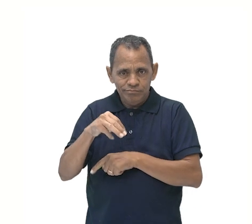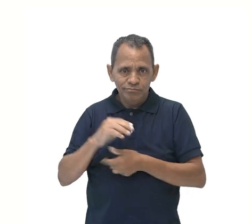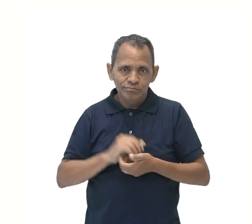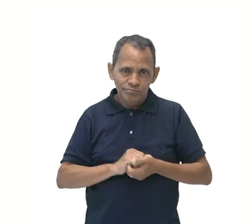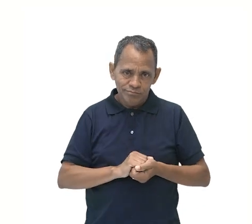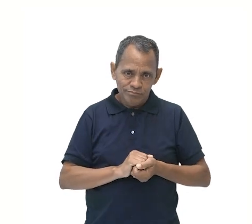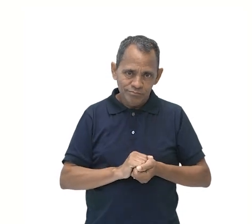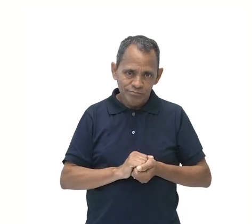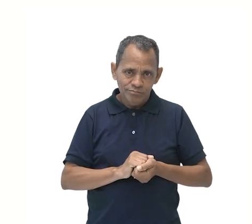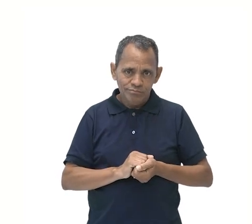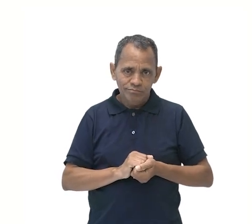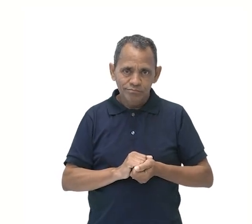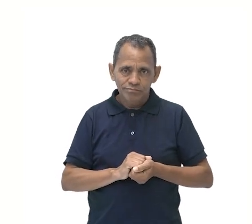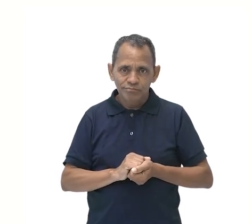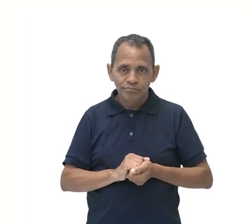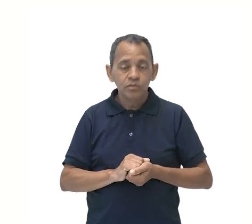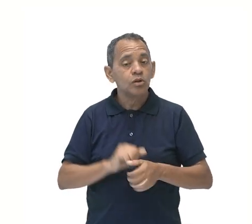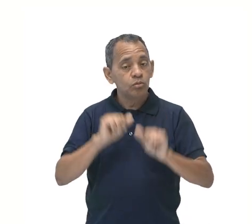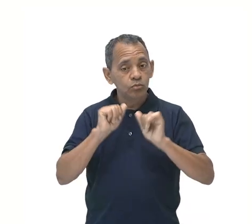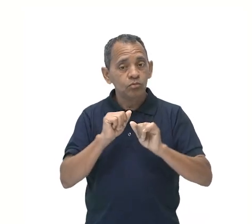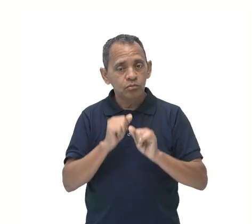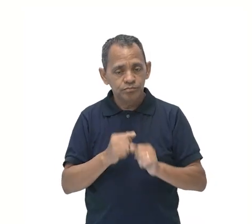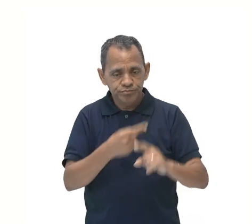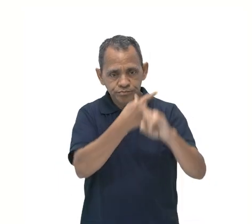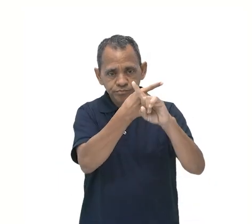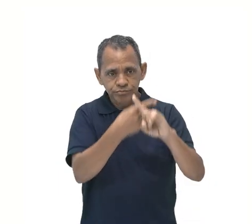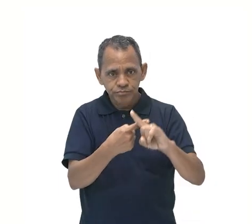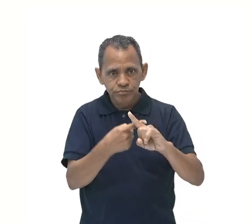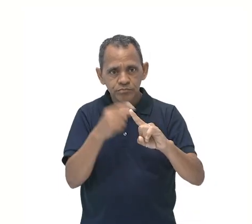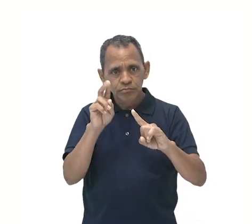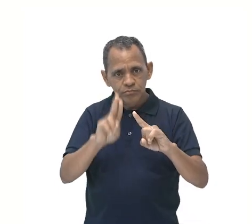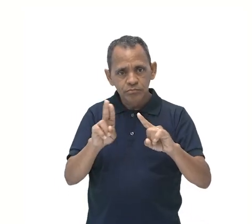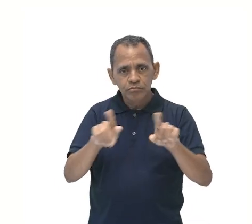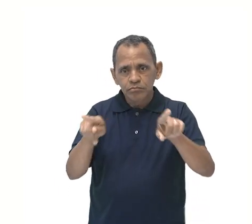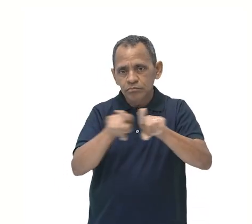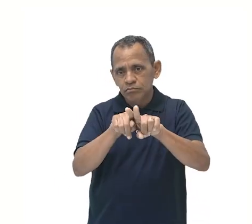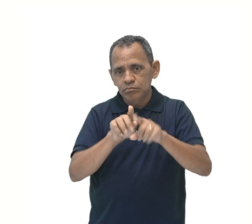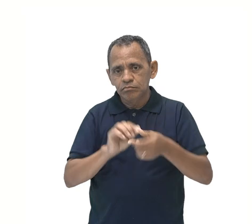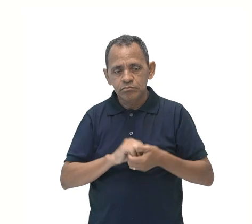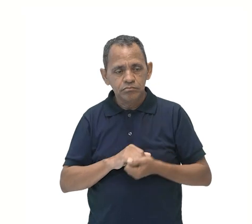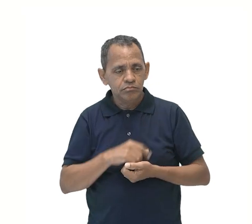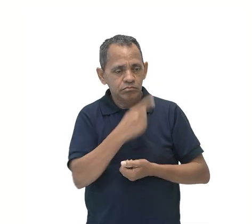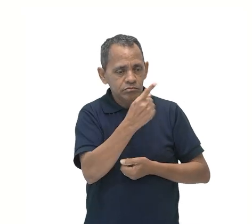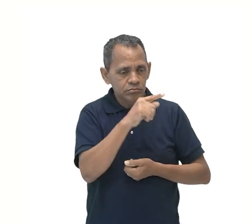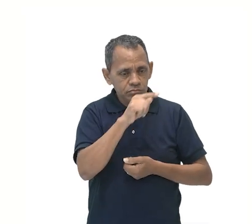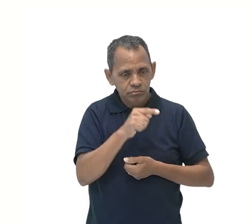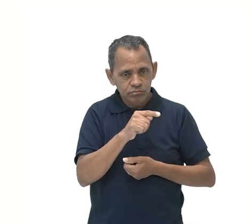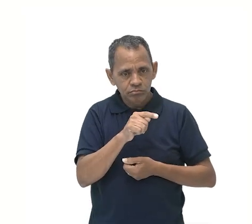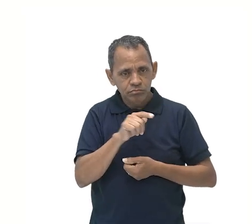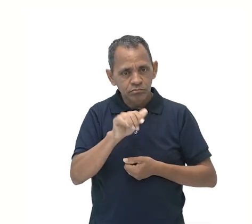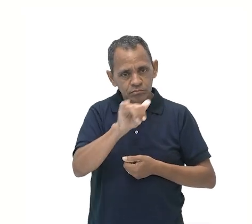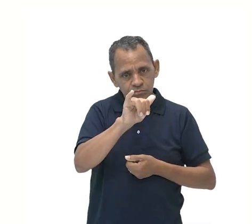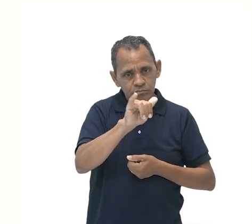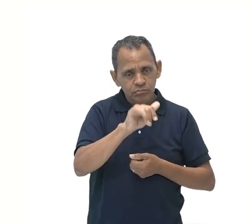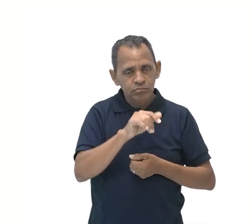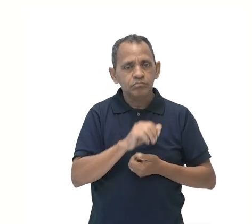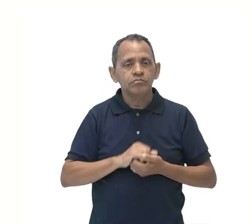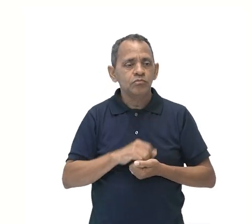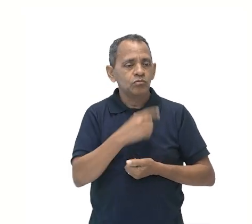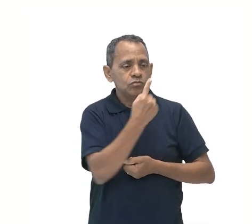Então, eu posso fazer o produto dos meios pelos extremos. Então, vai ficar 1 vezes y é igual